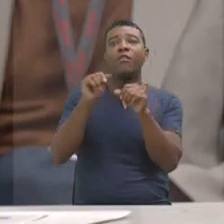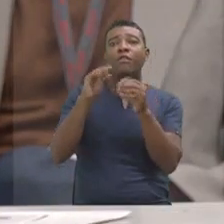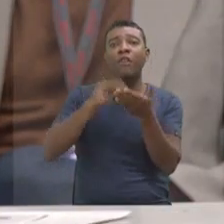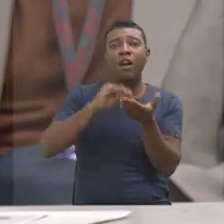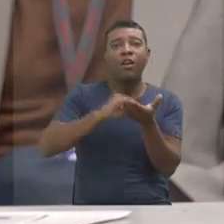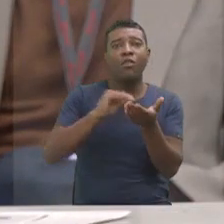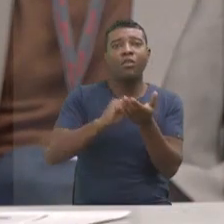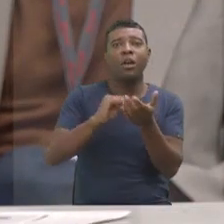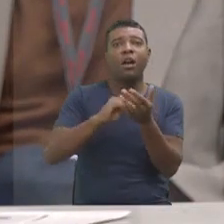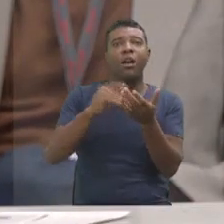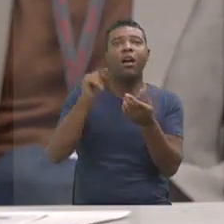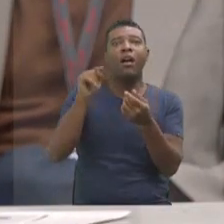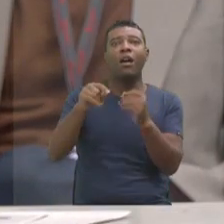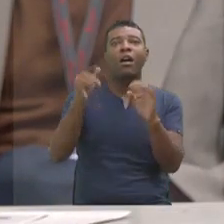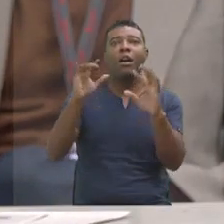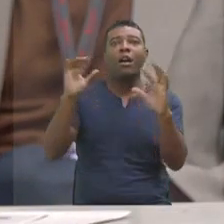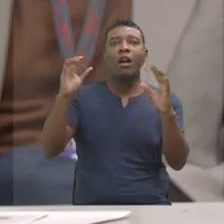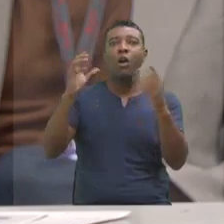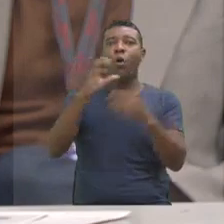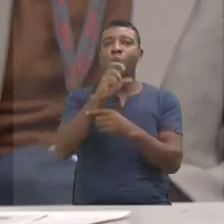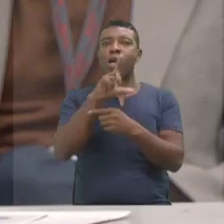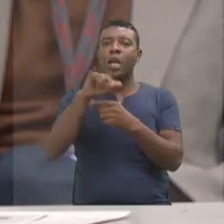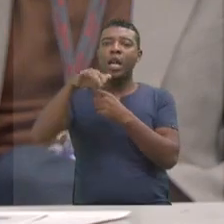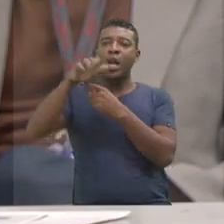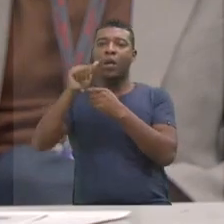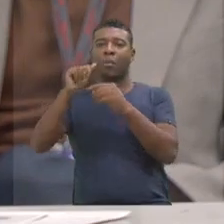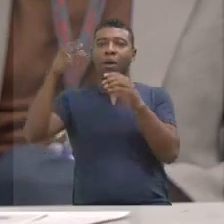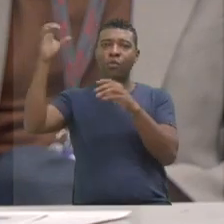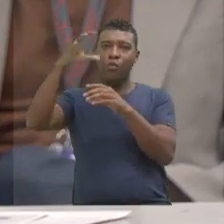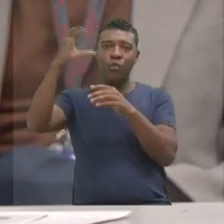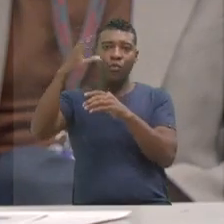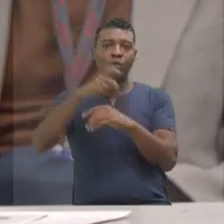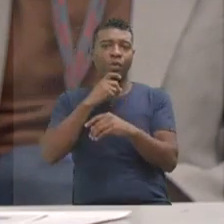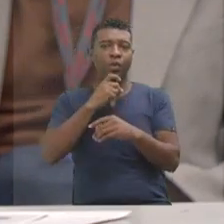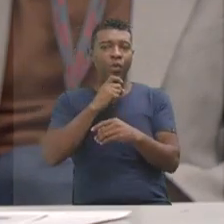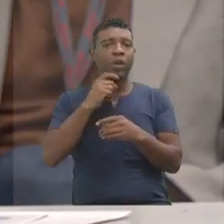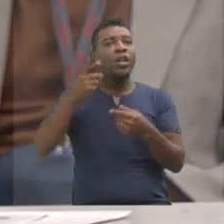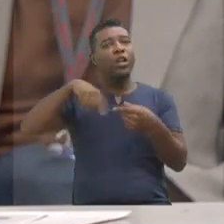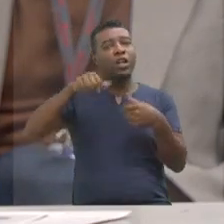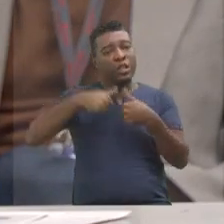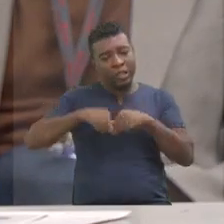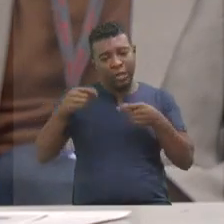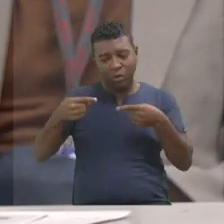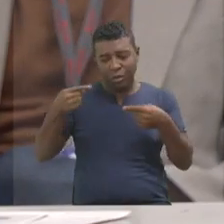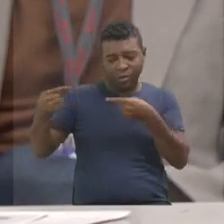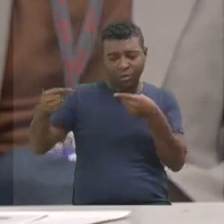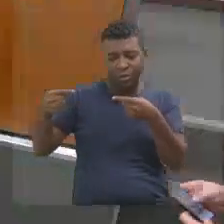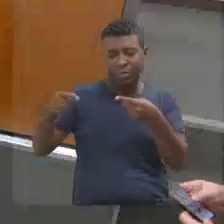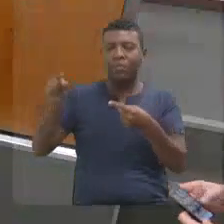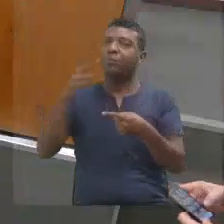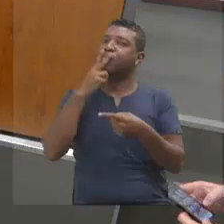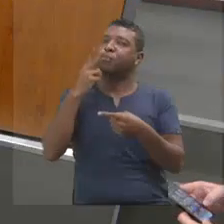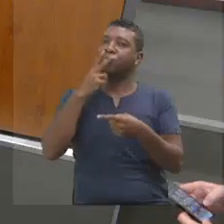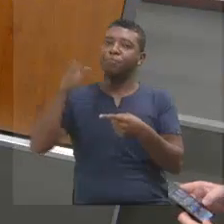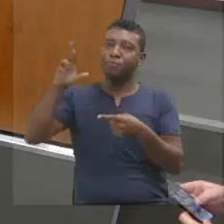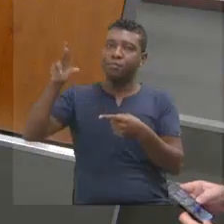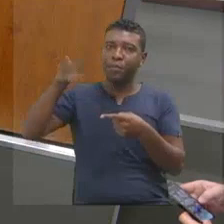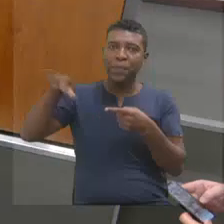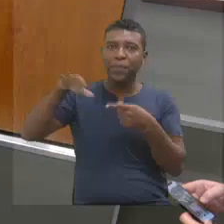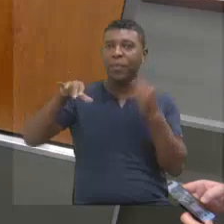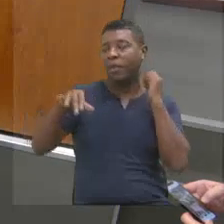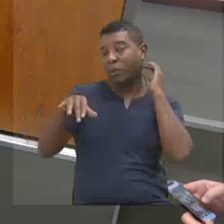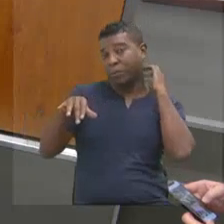para a gente tornar isso uma realidade e nós estamos também discutindo com o Espírito Santo viu Deputado que foi trazido por